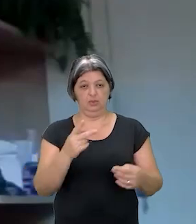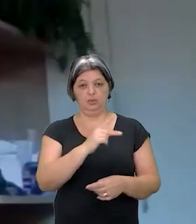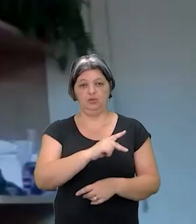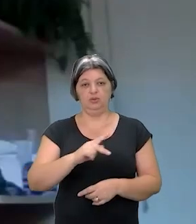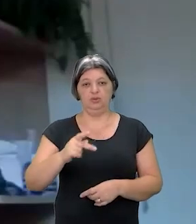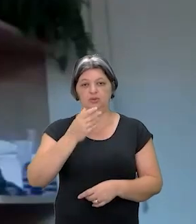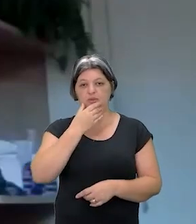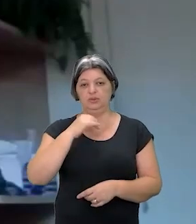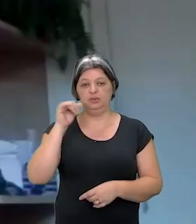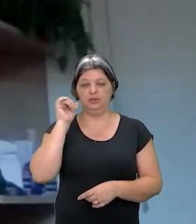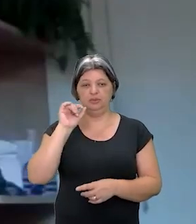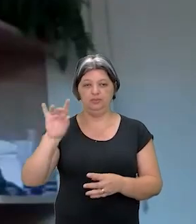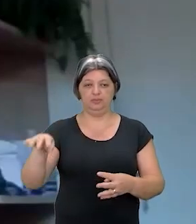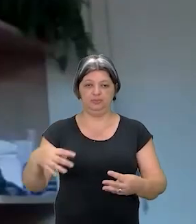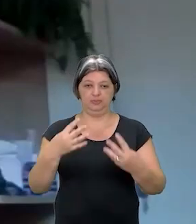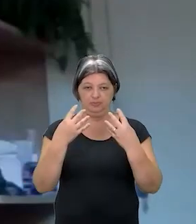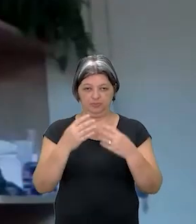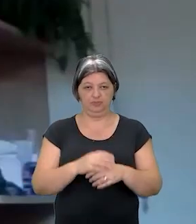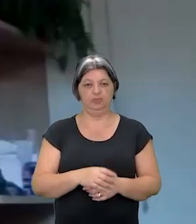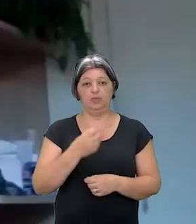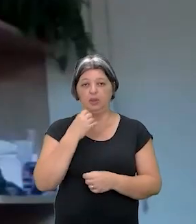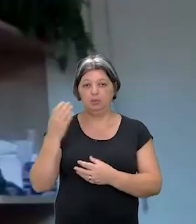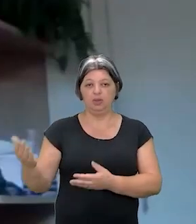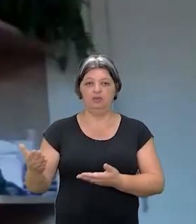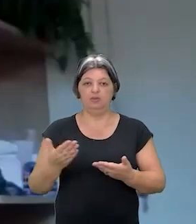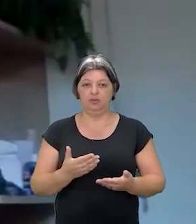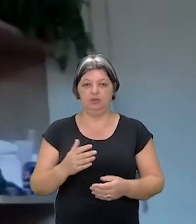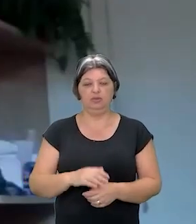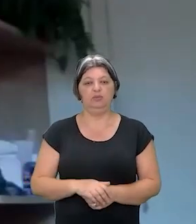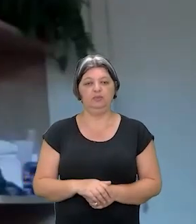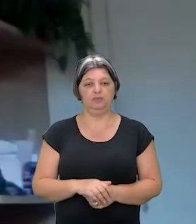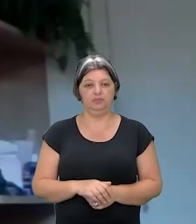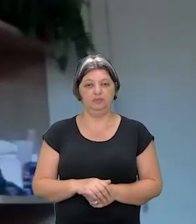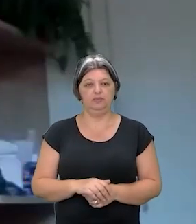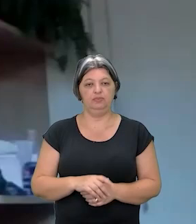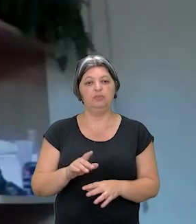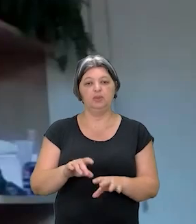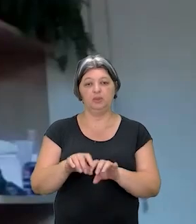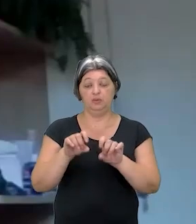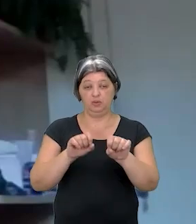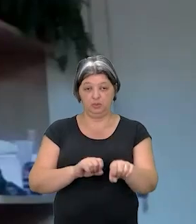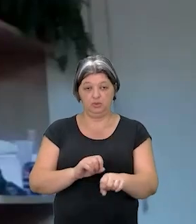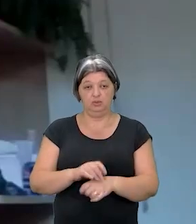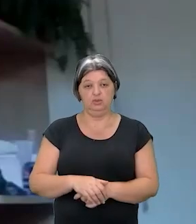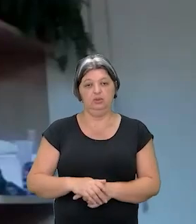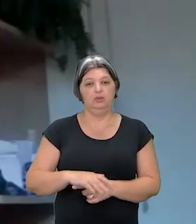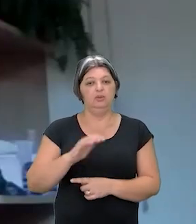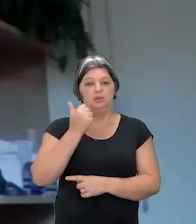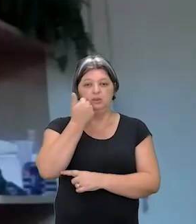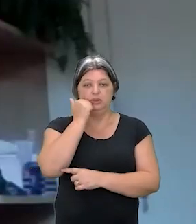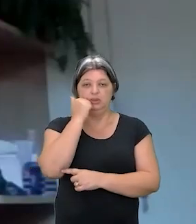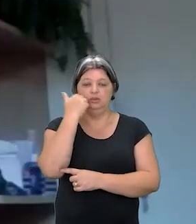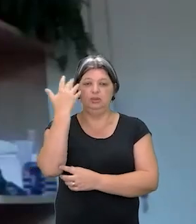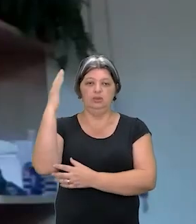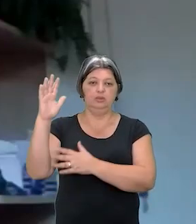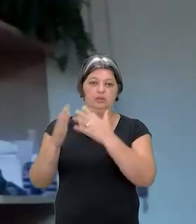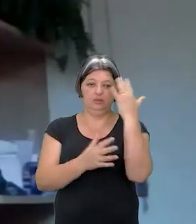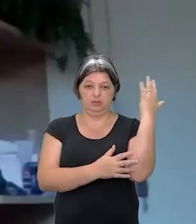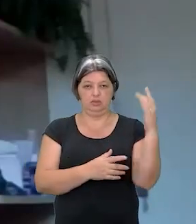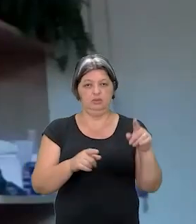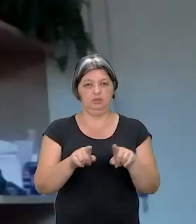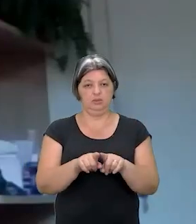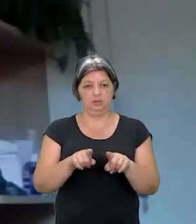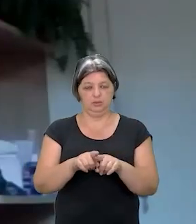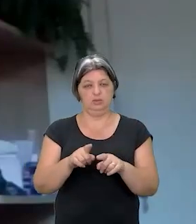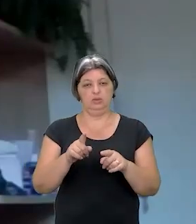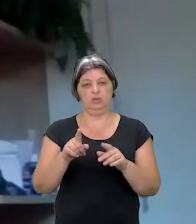nos assistindo. Quero que sejam todos muito bem-vindos a mais uma formação, né, de Ciências da Natureza, do Programa de Recuperação e Aprofundamento.